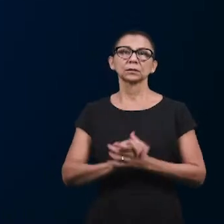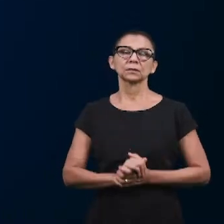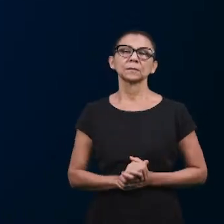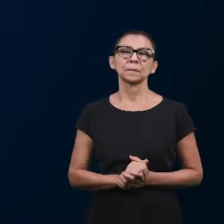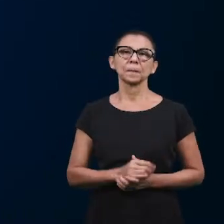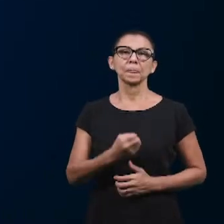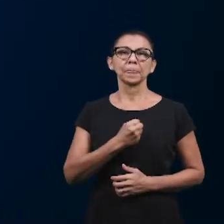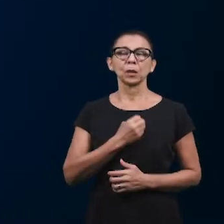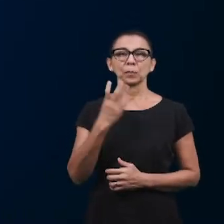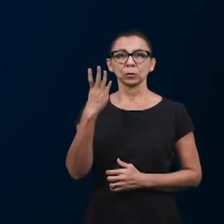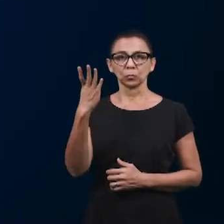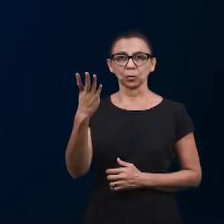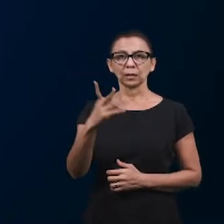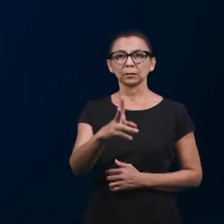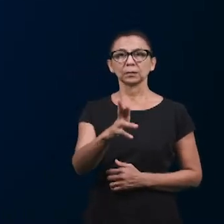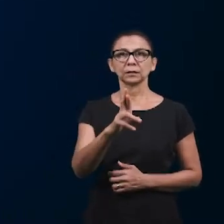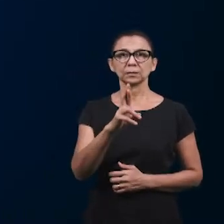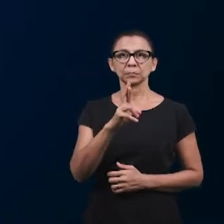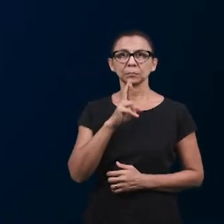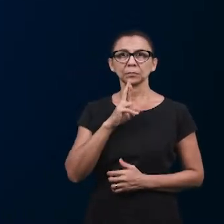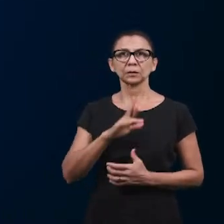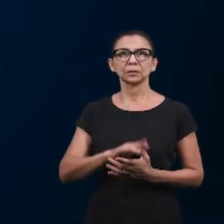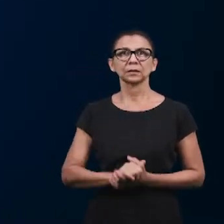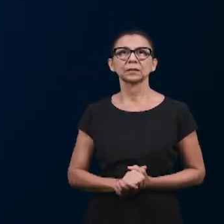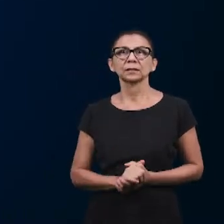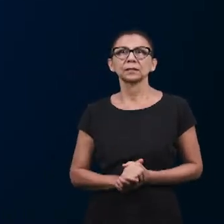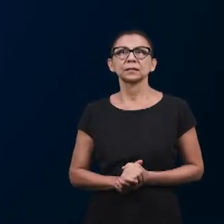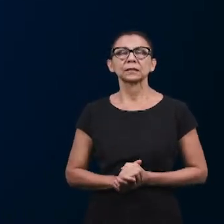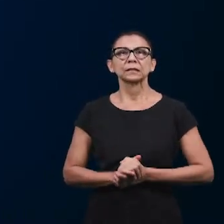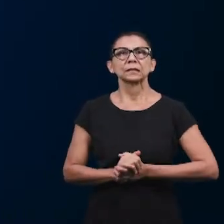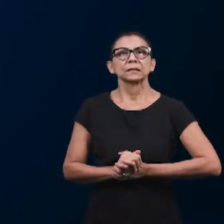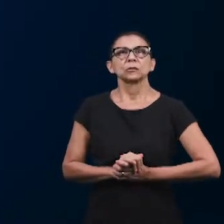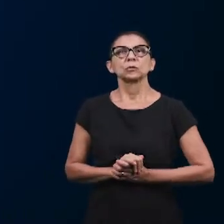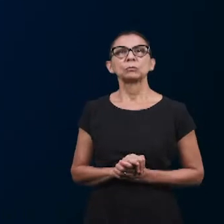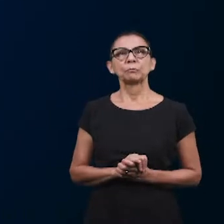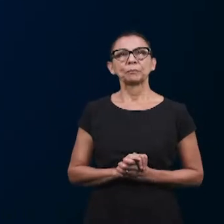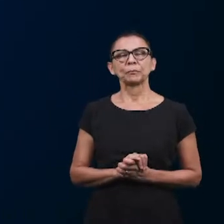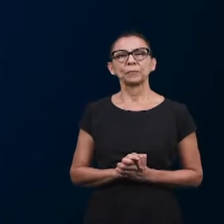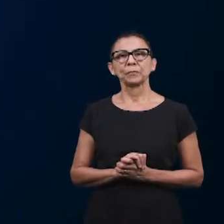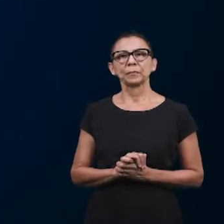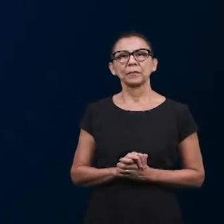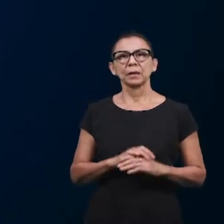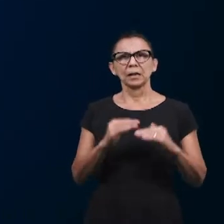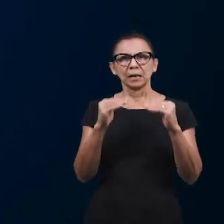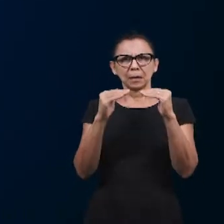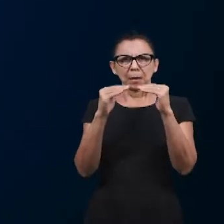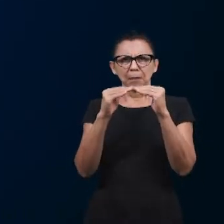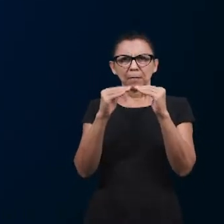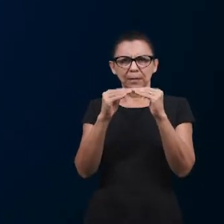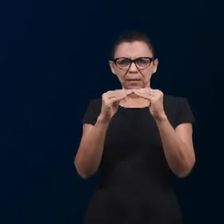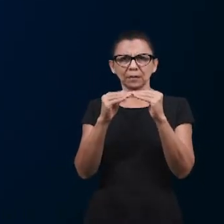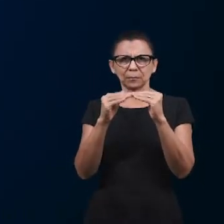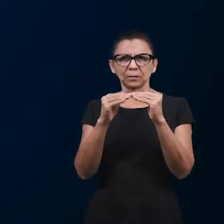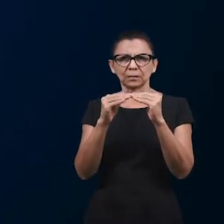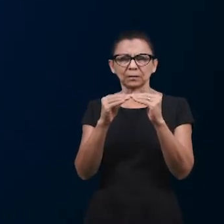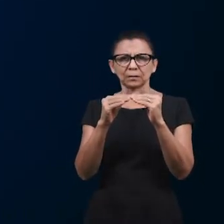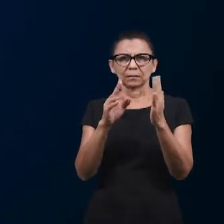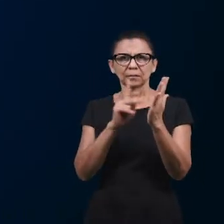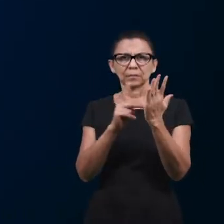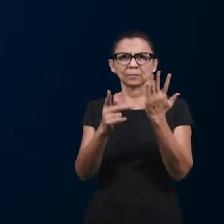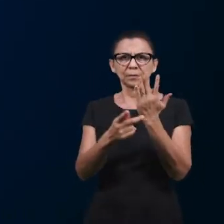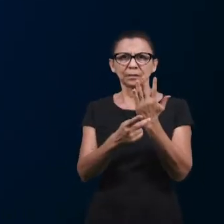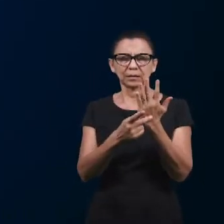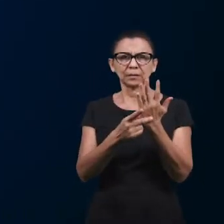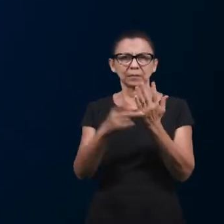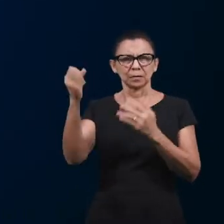Respondendo à pergunta número 4, o irmão concorda que esta parábola é muito rica em revelações? Sim, eu